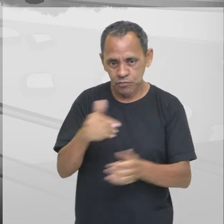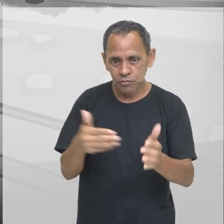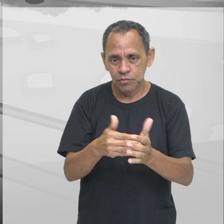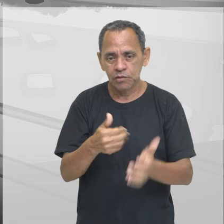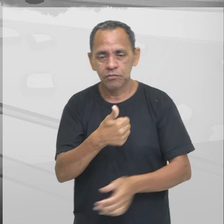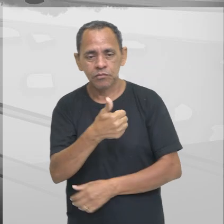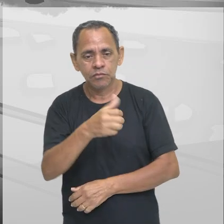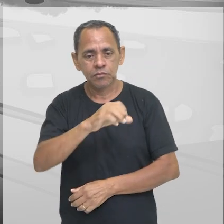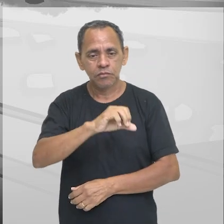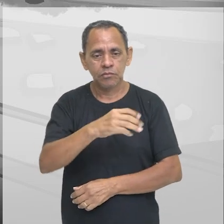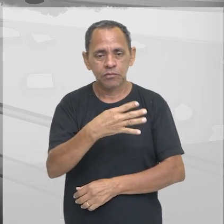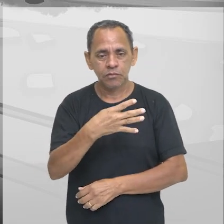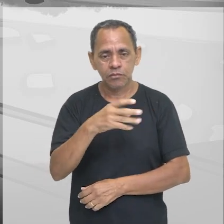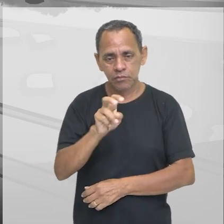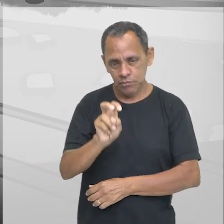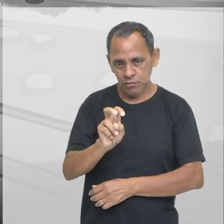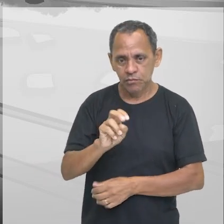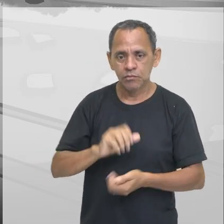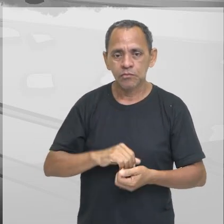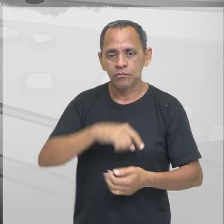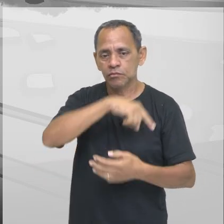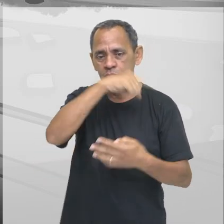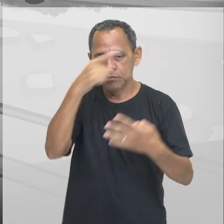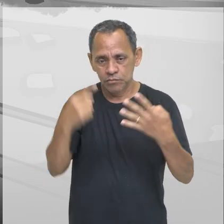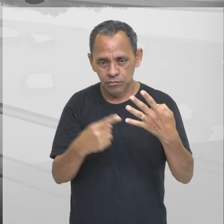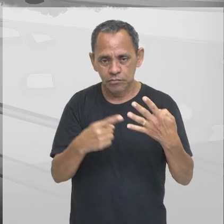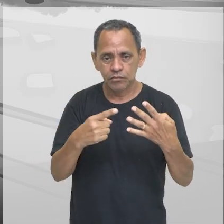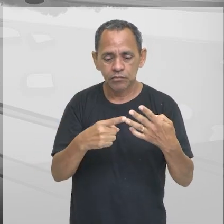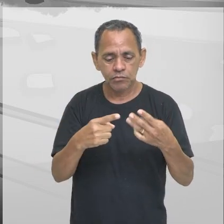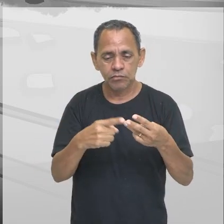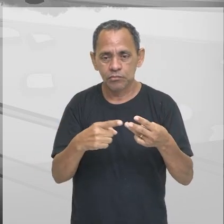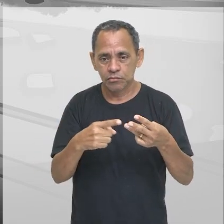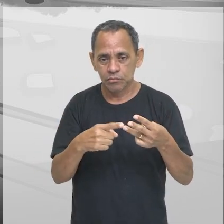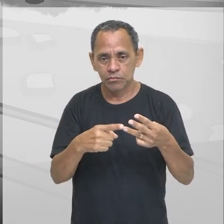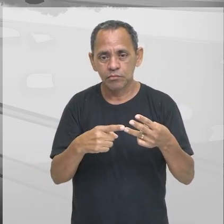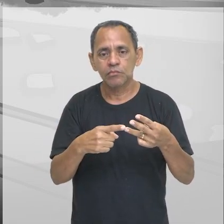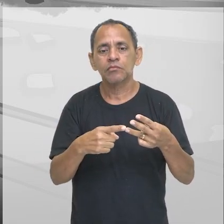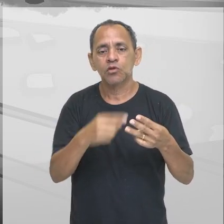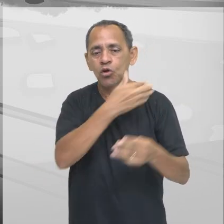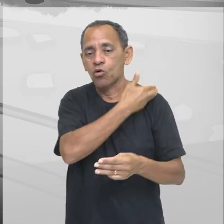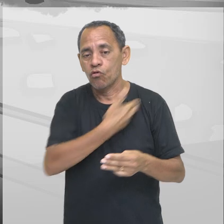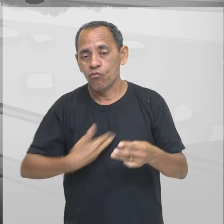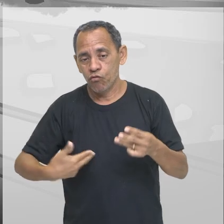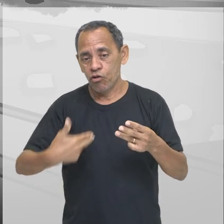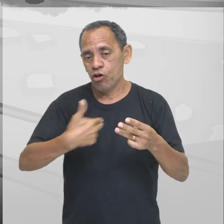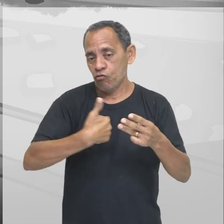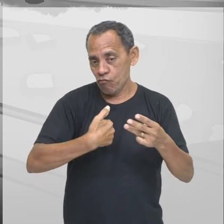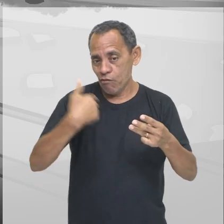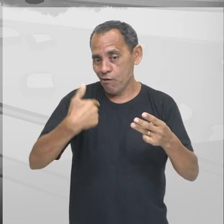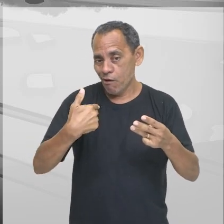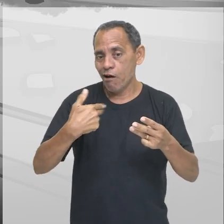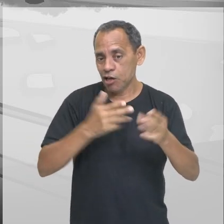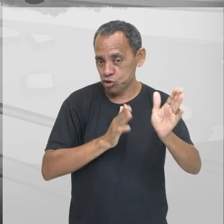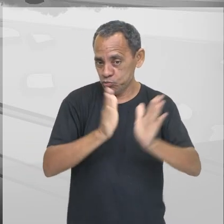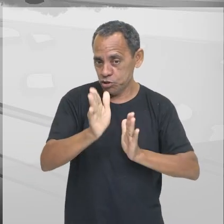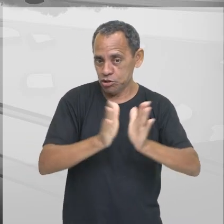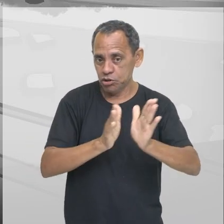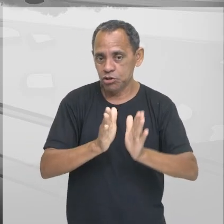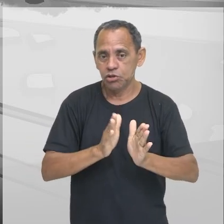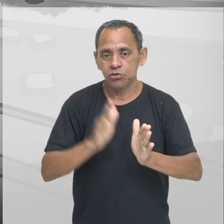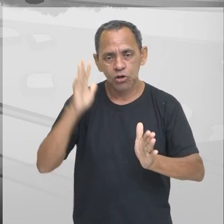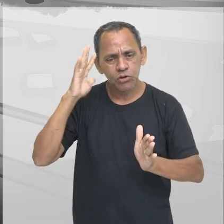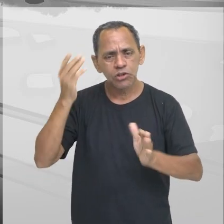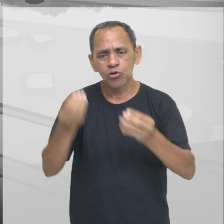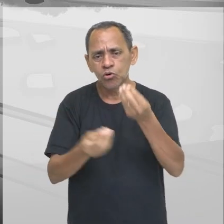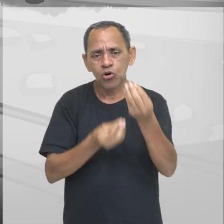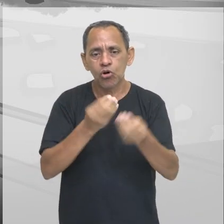45. Mais uma vez, terceiro e último momento do governo Vargas, do período getulista, da era Vargas,